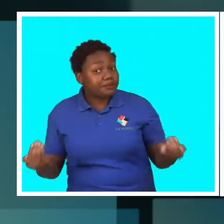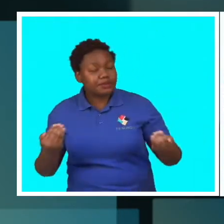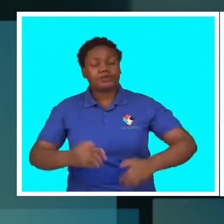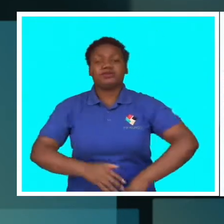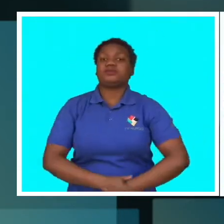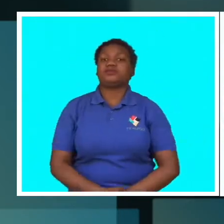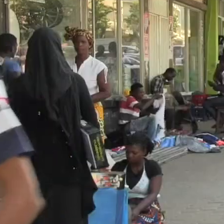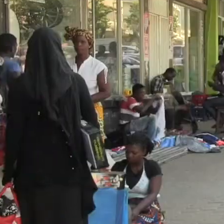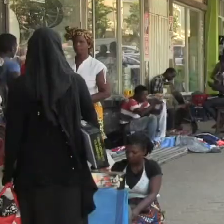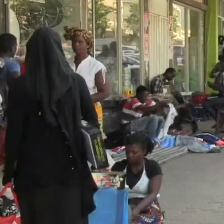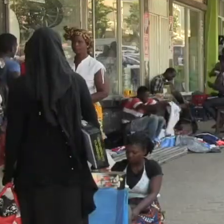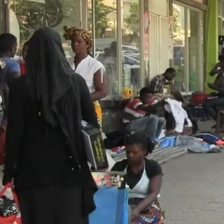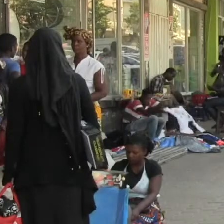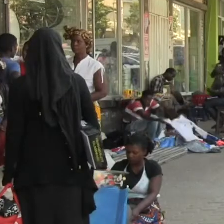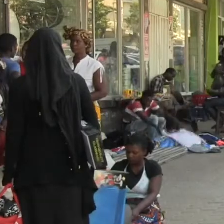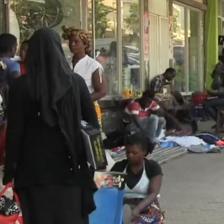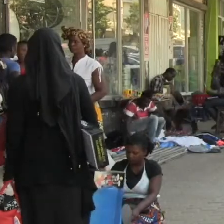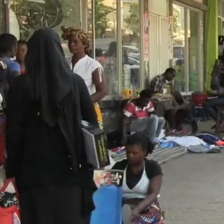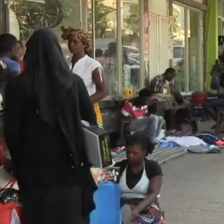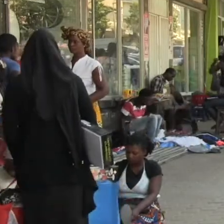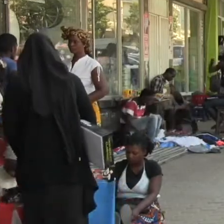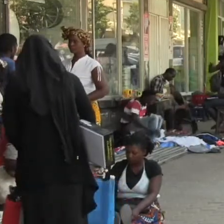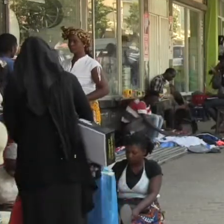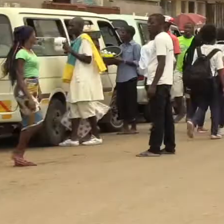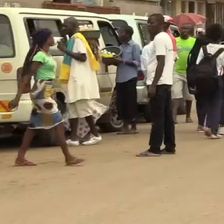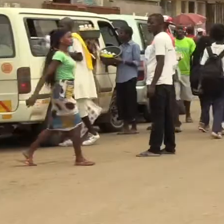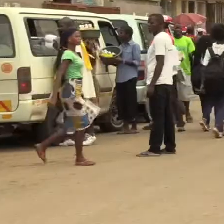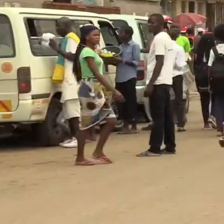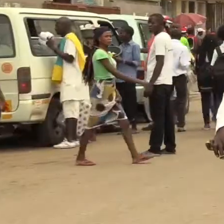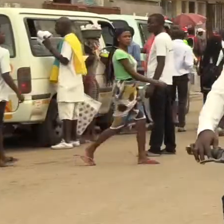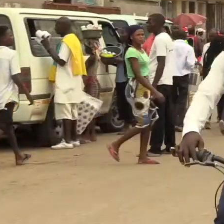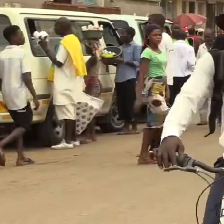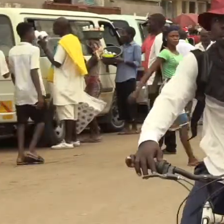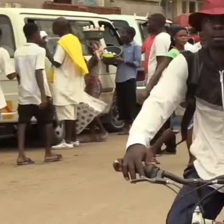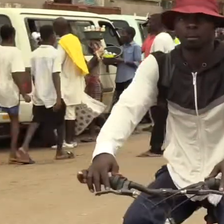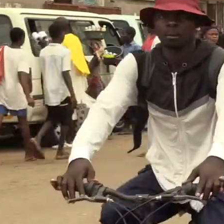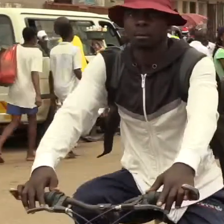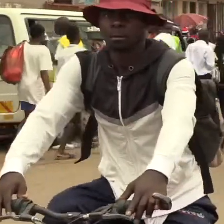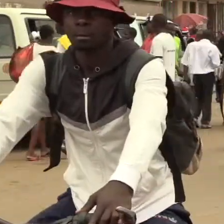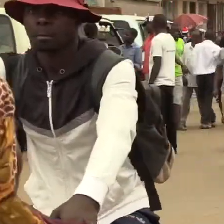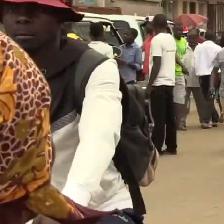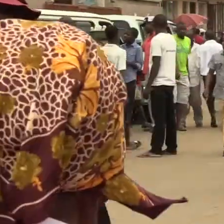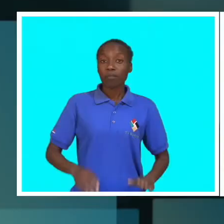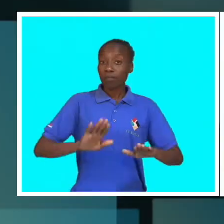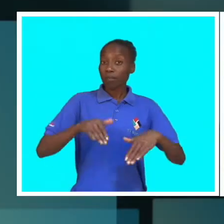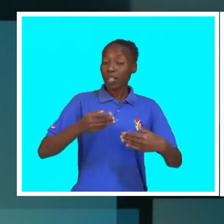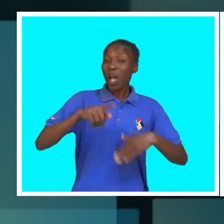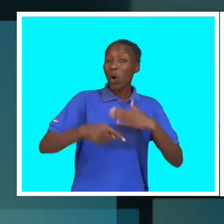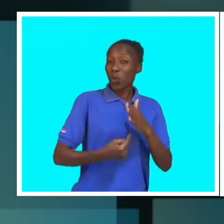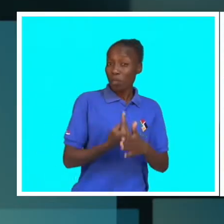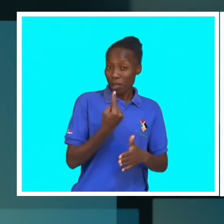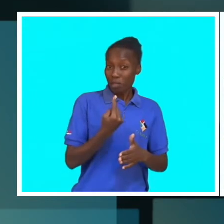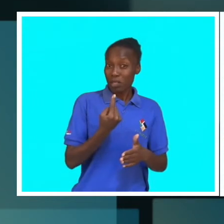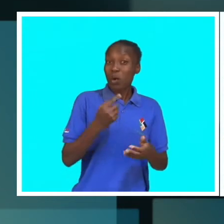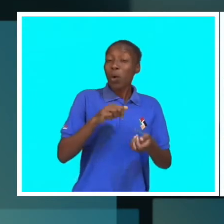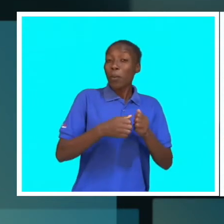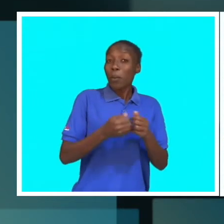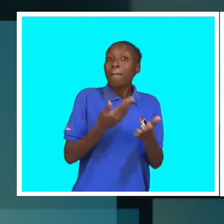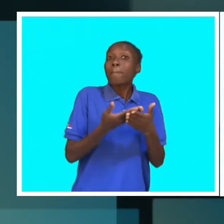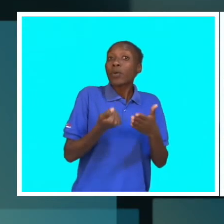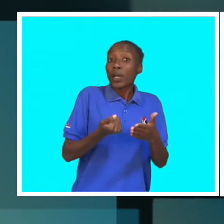à escola para assumir o papel de esposa. Vários são os motivos que influenciam esta prática. Os fatores são vários,